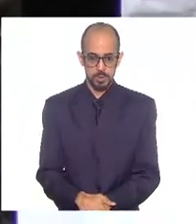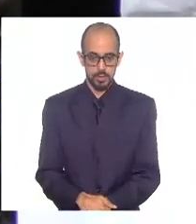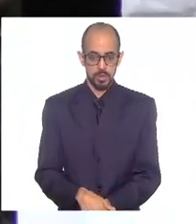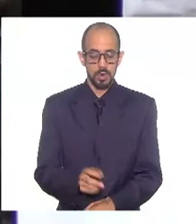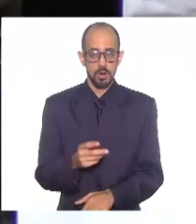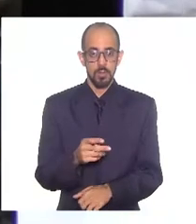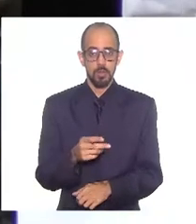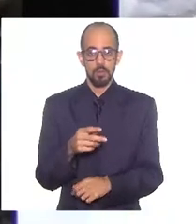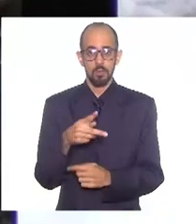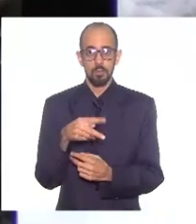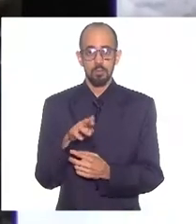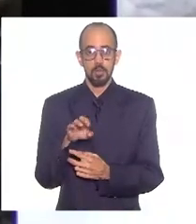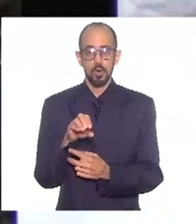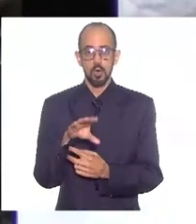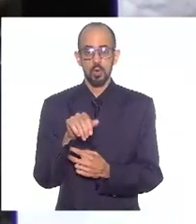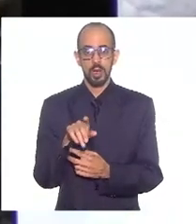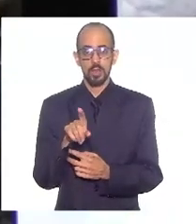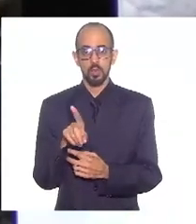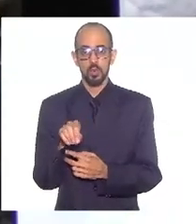procurador Luiz Cláudio Leivas,